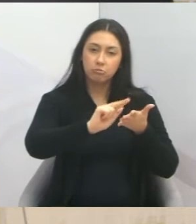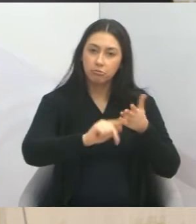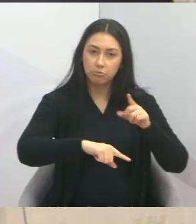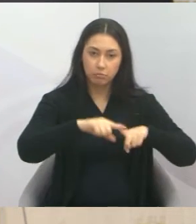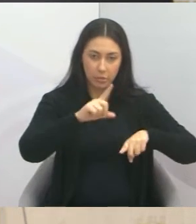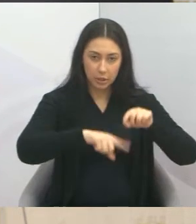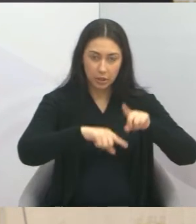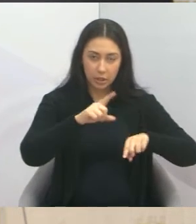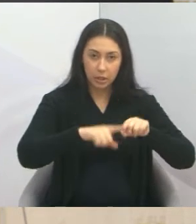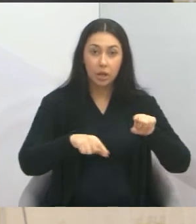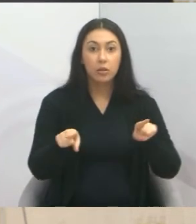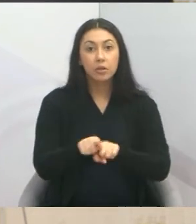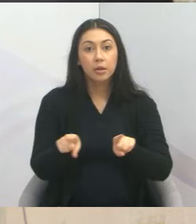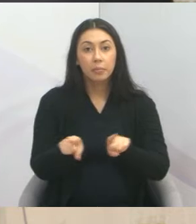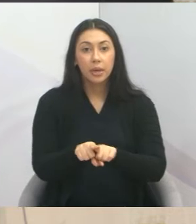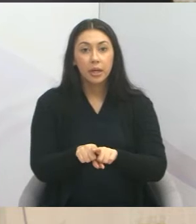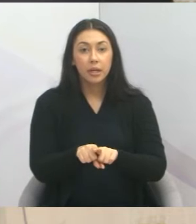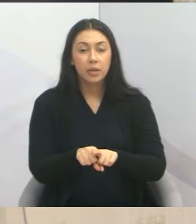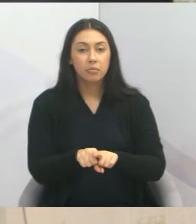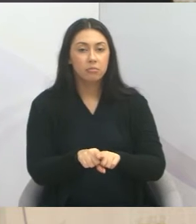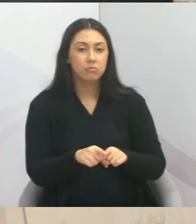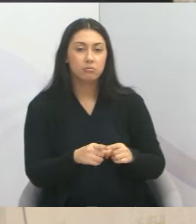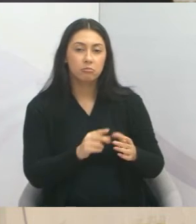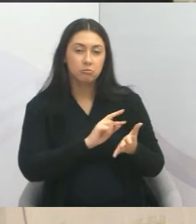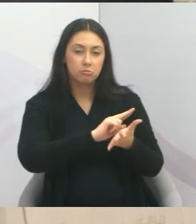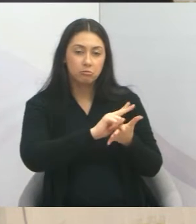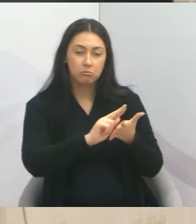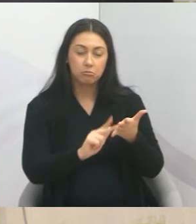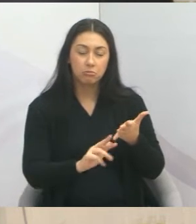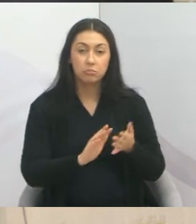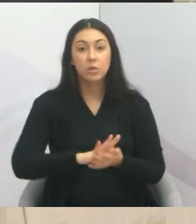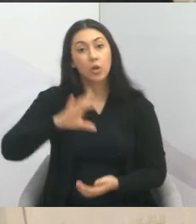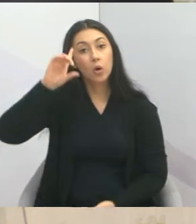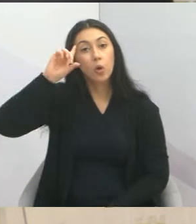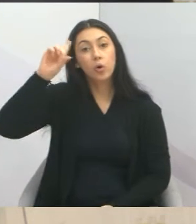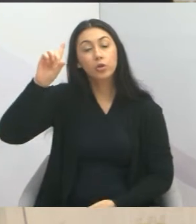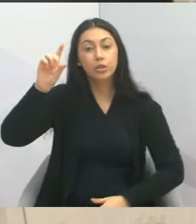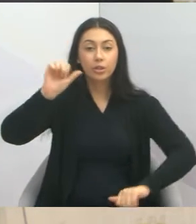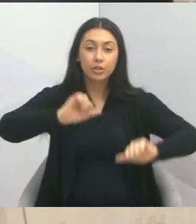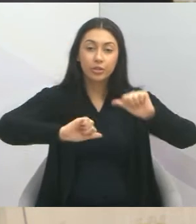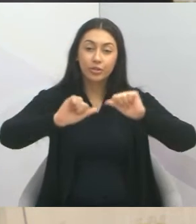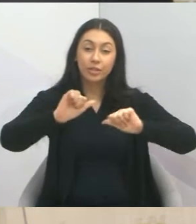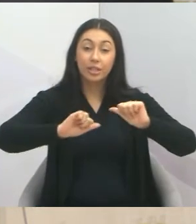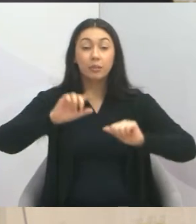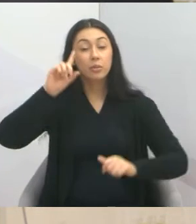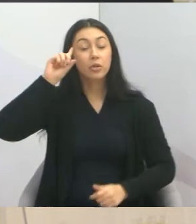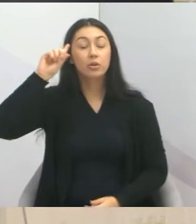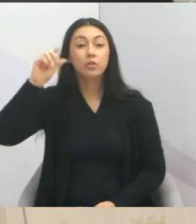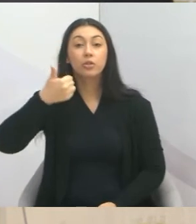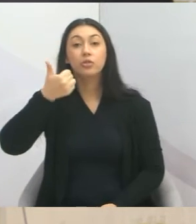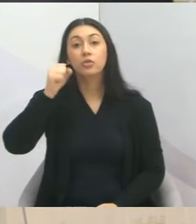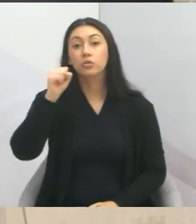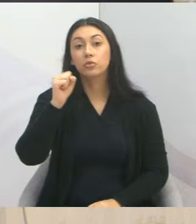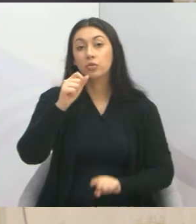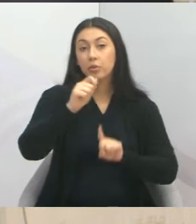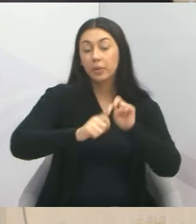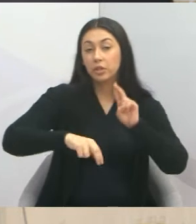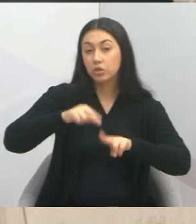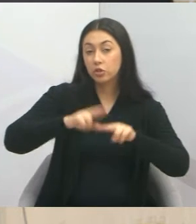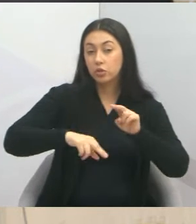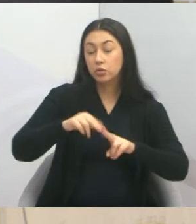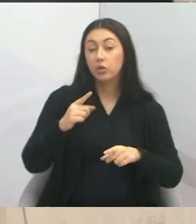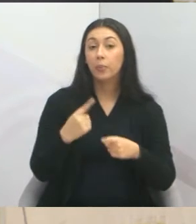metais bem como sua composição e suas propriedades o dia do químico É sério ela no dia Dezoito de Junho Pois